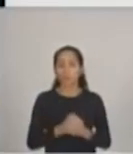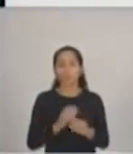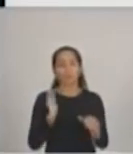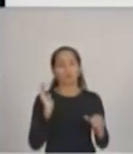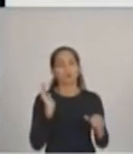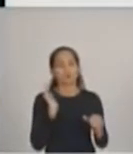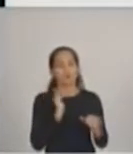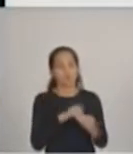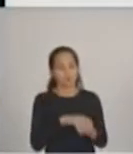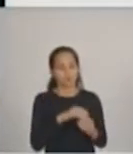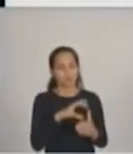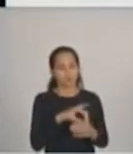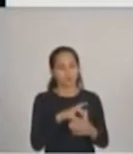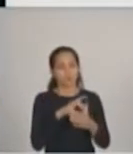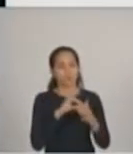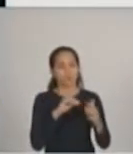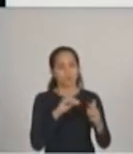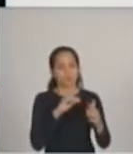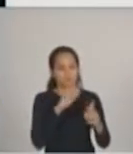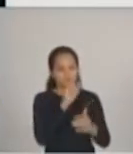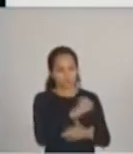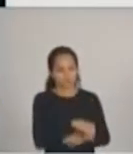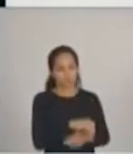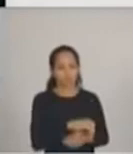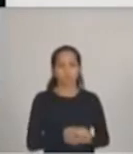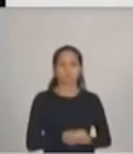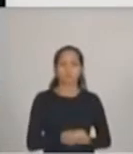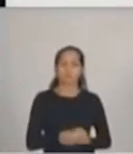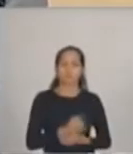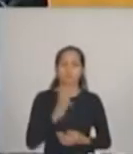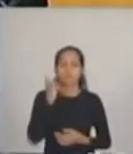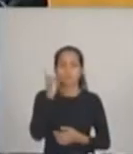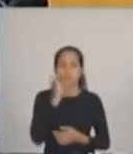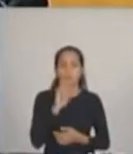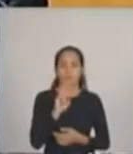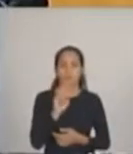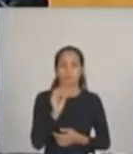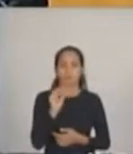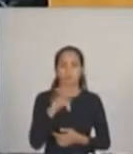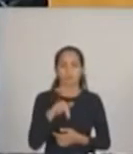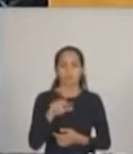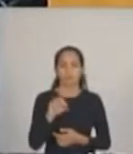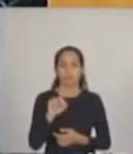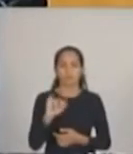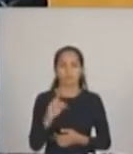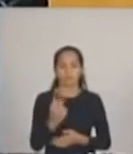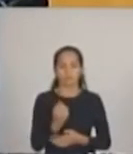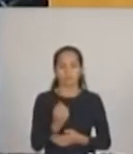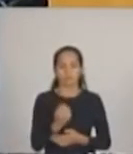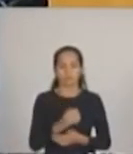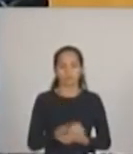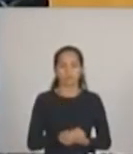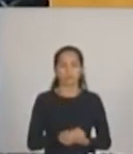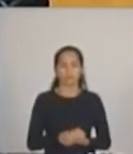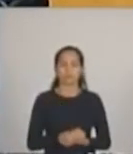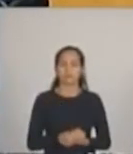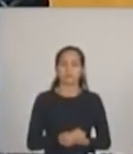de governo. Então, voto sim. Deputado Vandinho. Não está. Então,